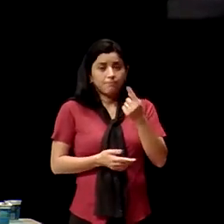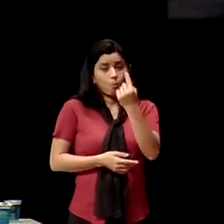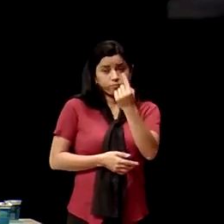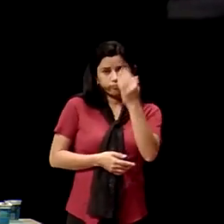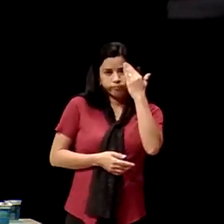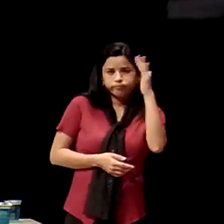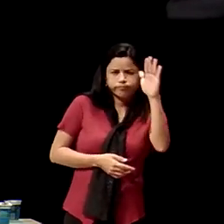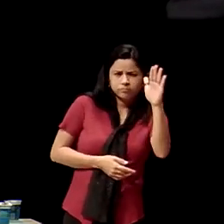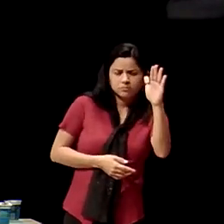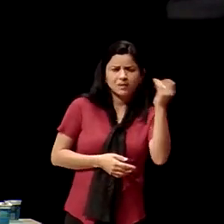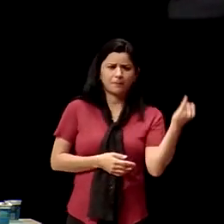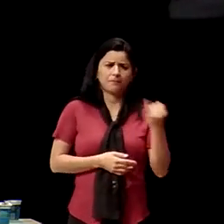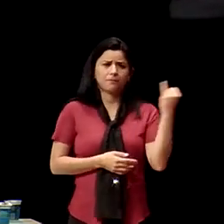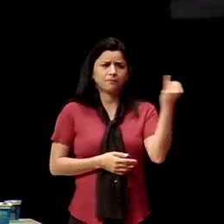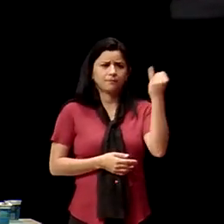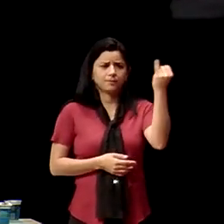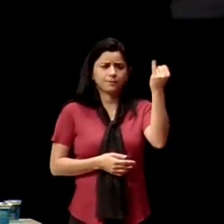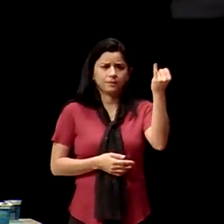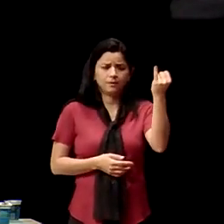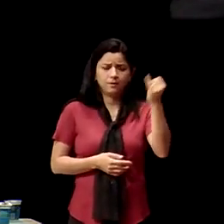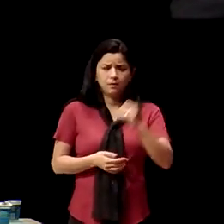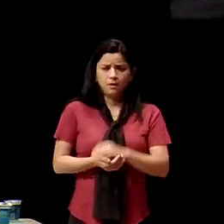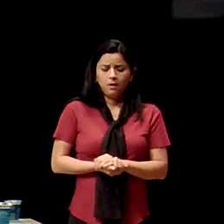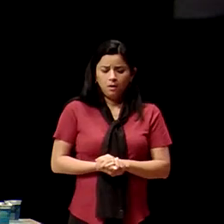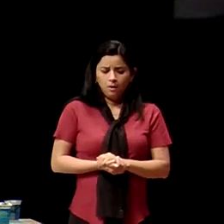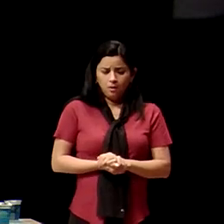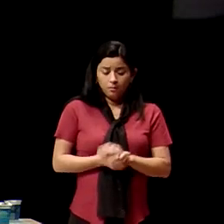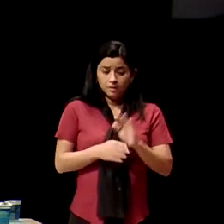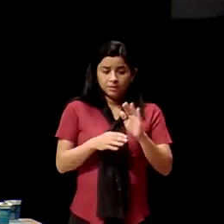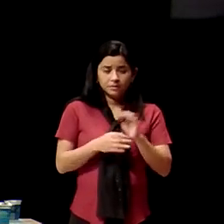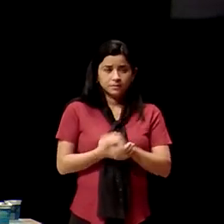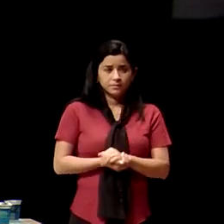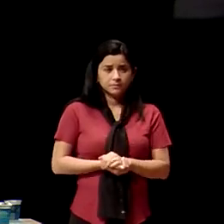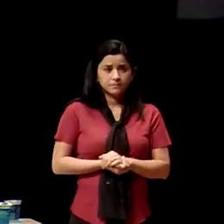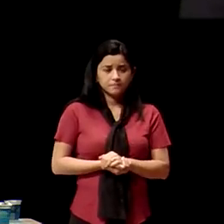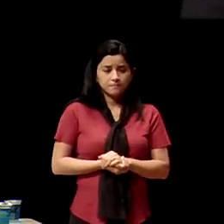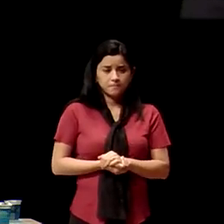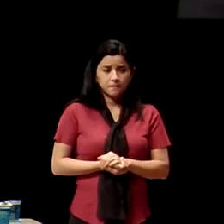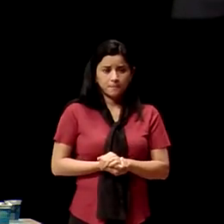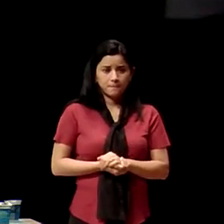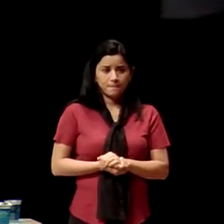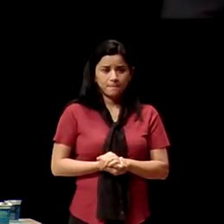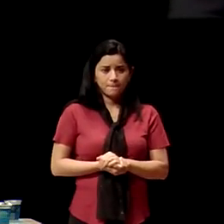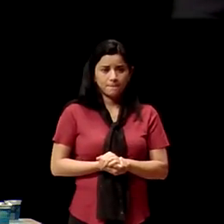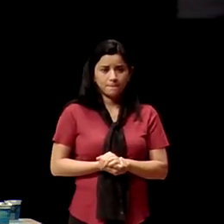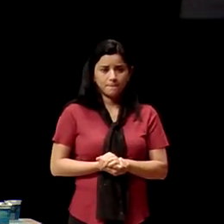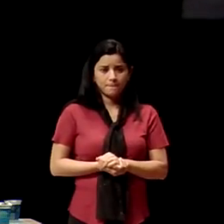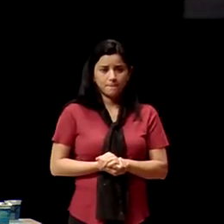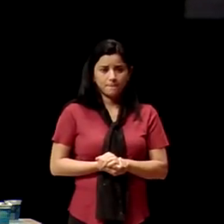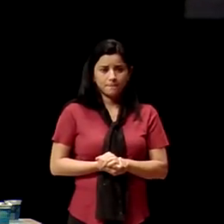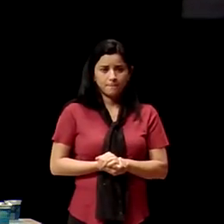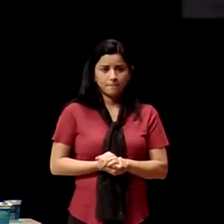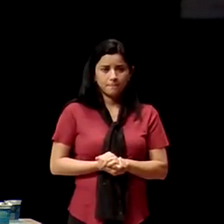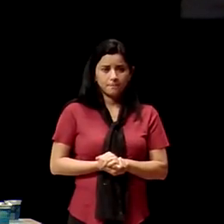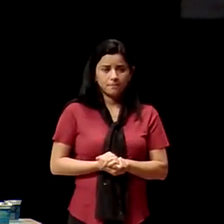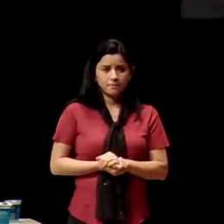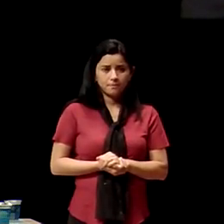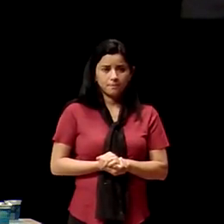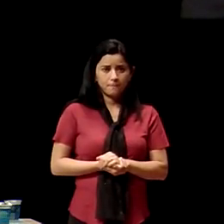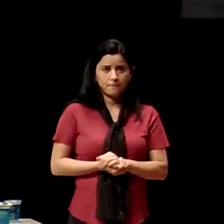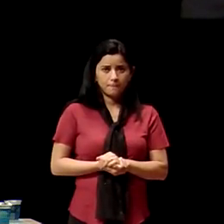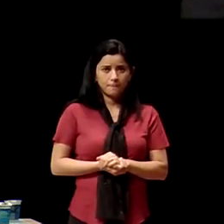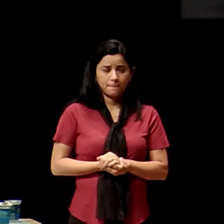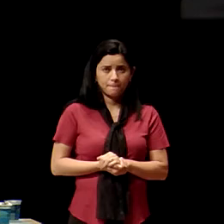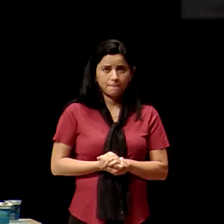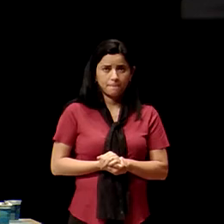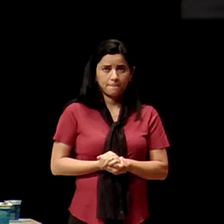concluir. Moreover, além disso, it is conceivable to see and develop